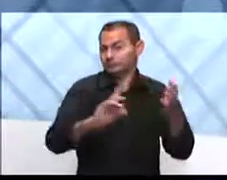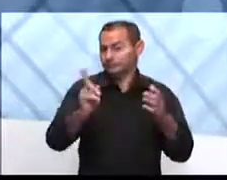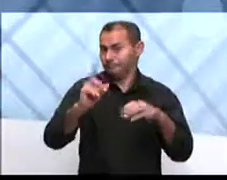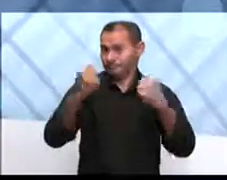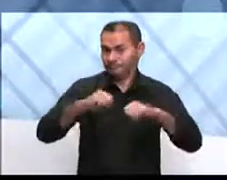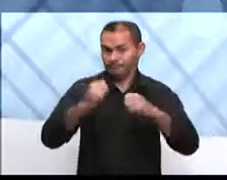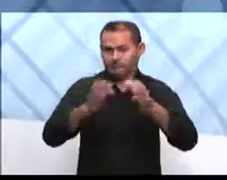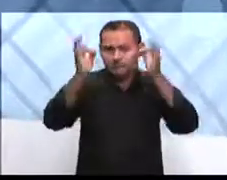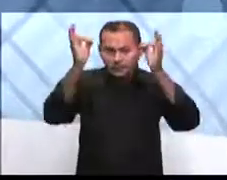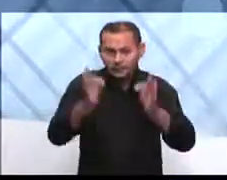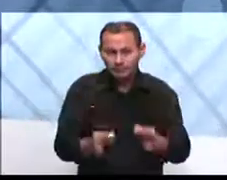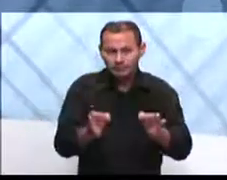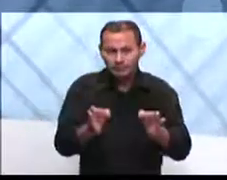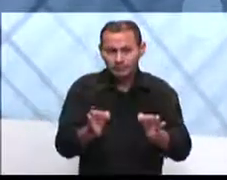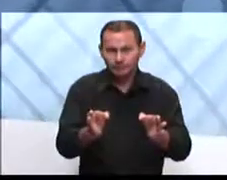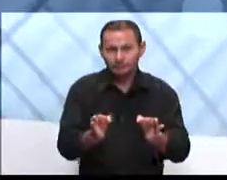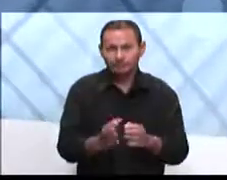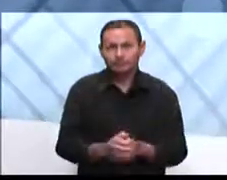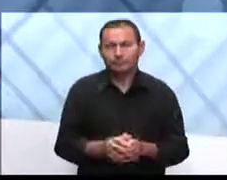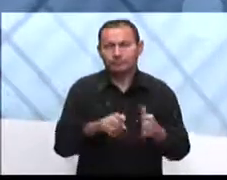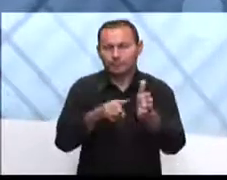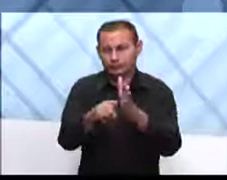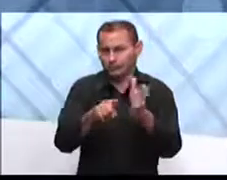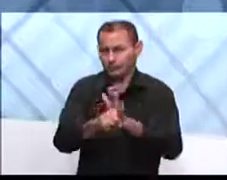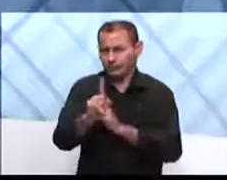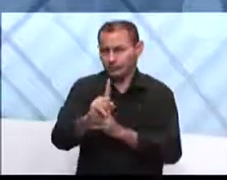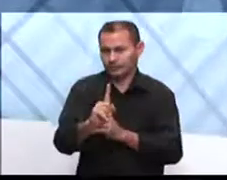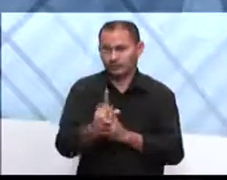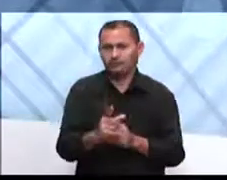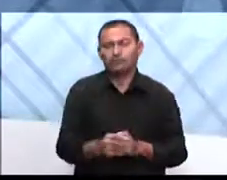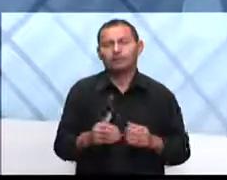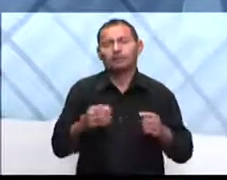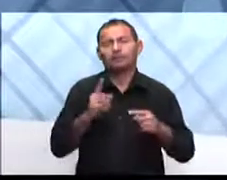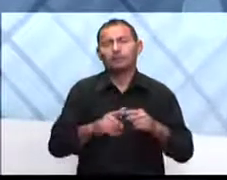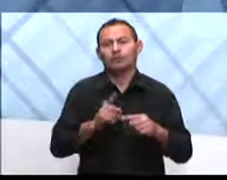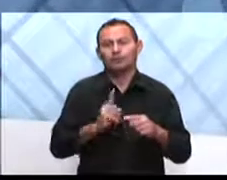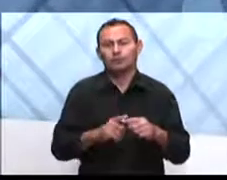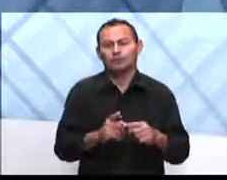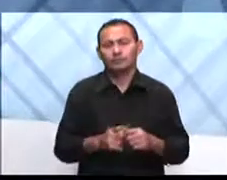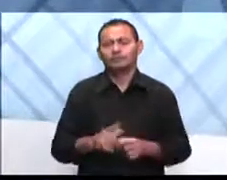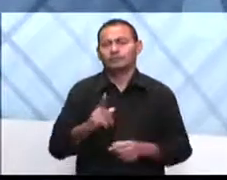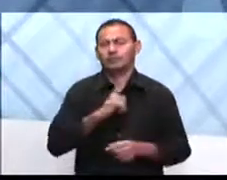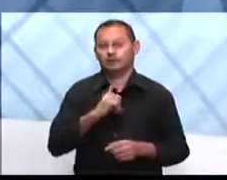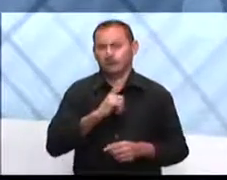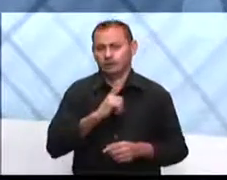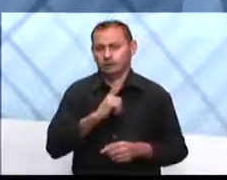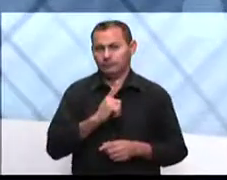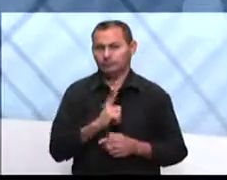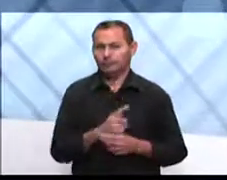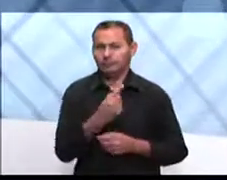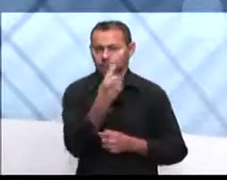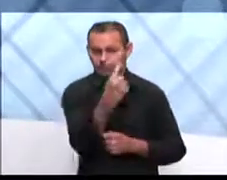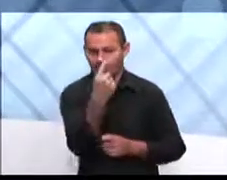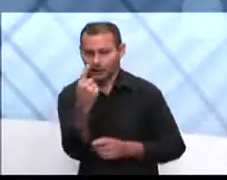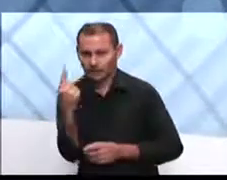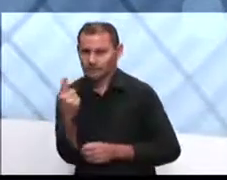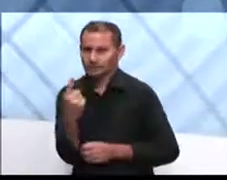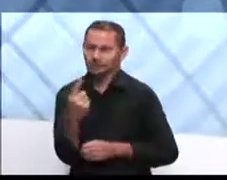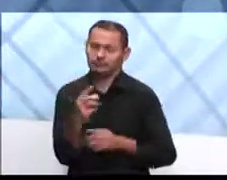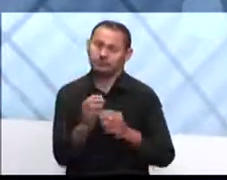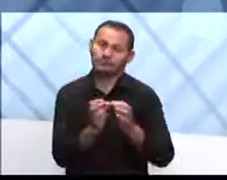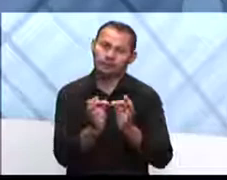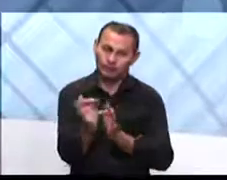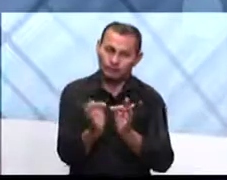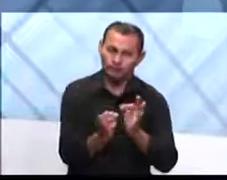ser exatamente estas perguntas, né, até porque existe ali, né, então cada um resolve,